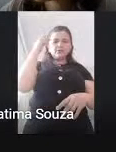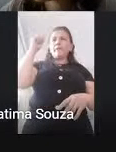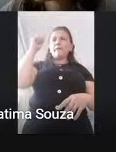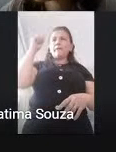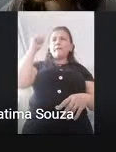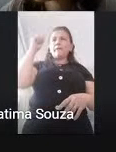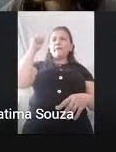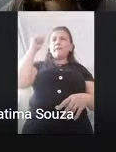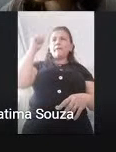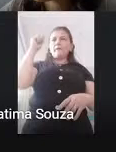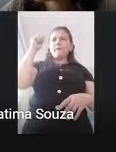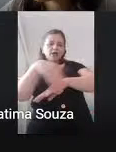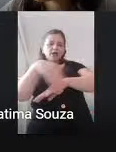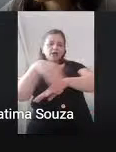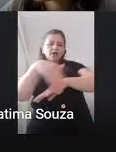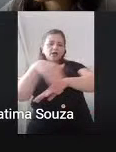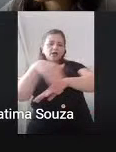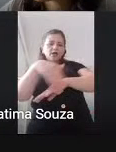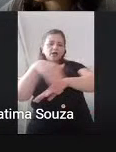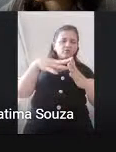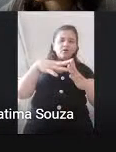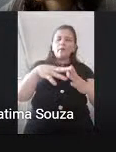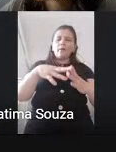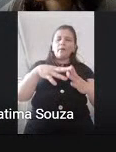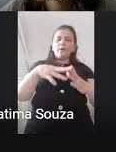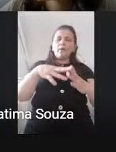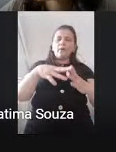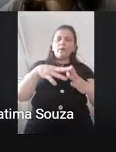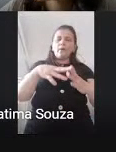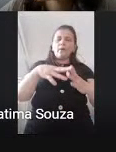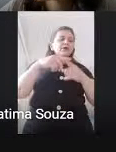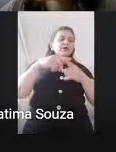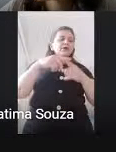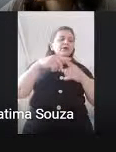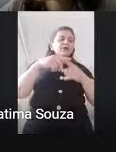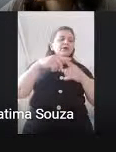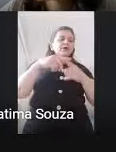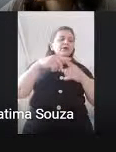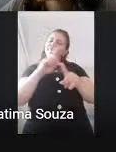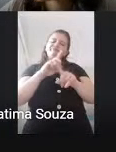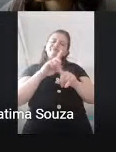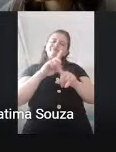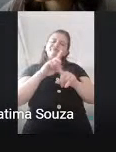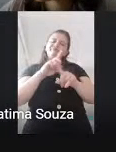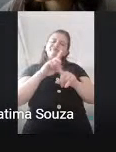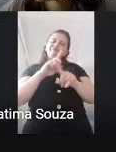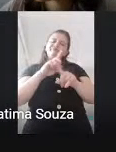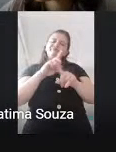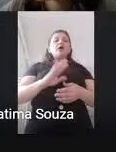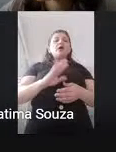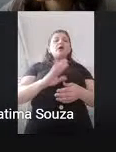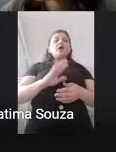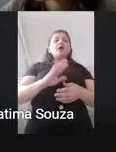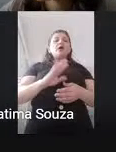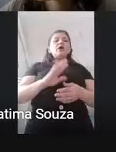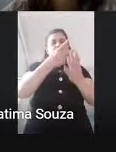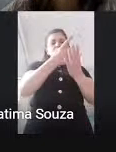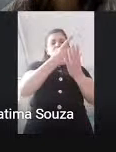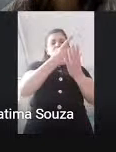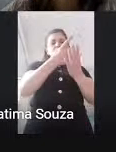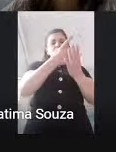porque é legal, porque... Mas eu tenho convicção, já tive a oportunidade de lidar com projetos dessa natureza. Lembrei aqui do